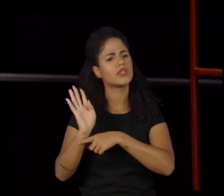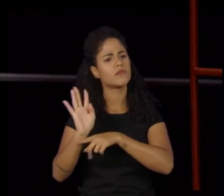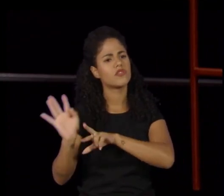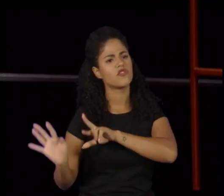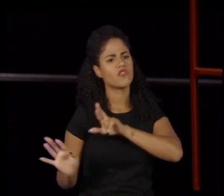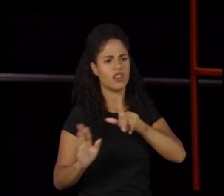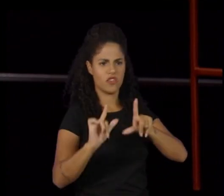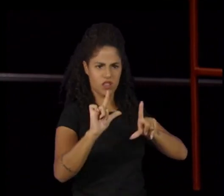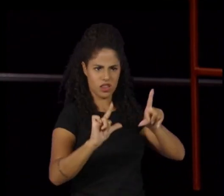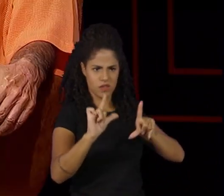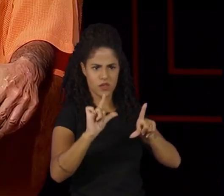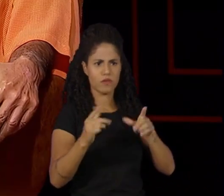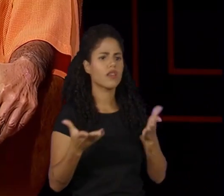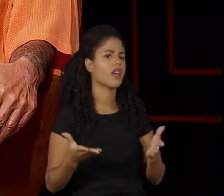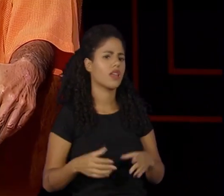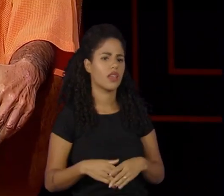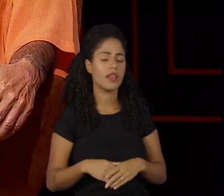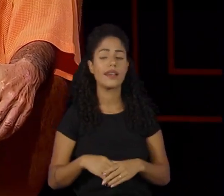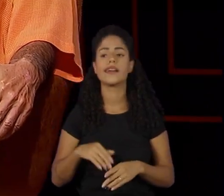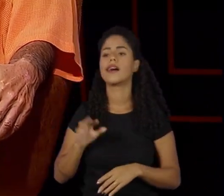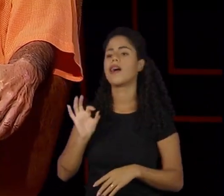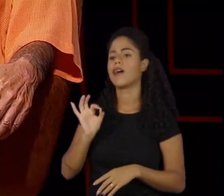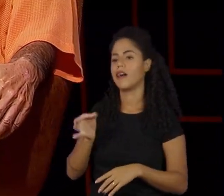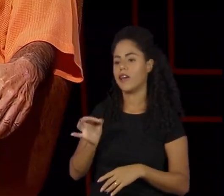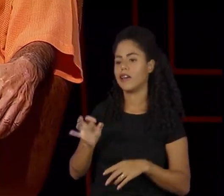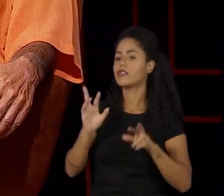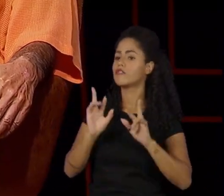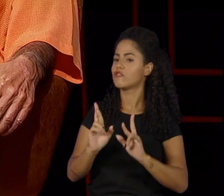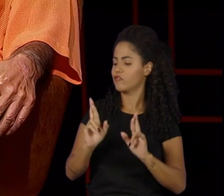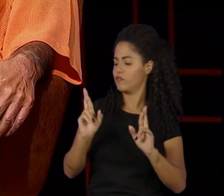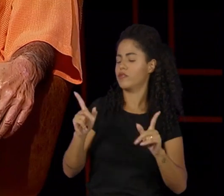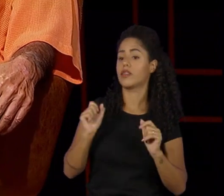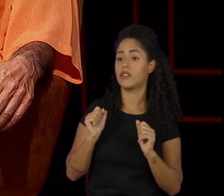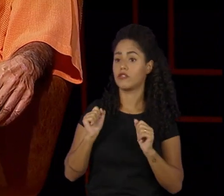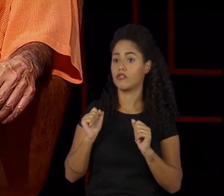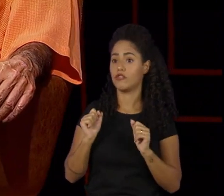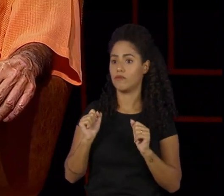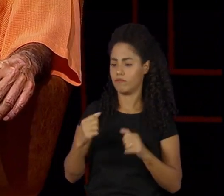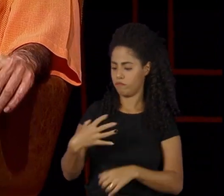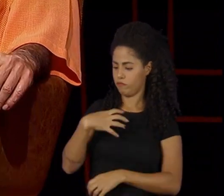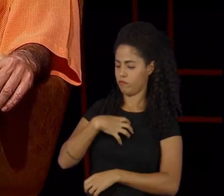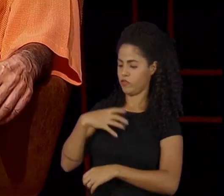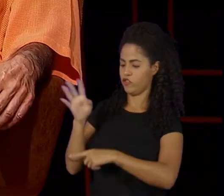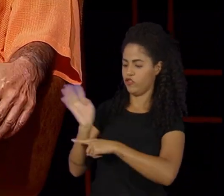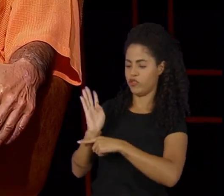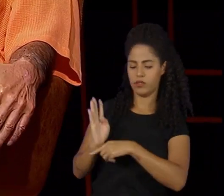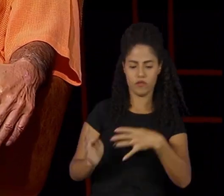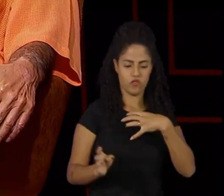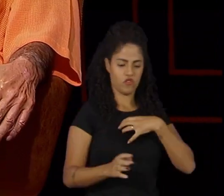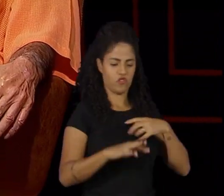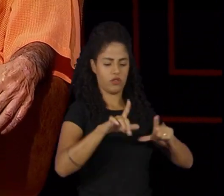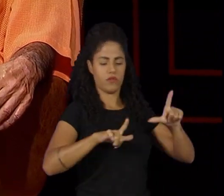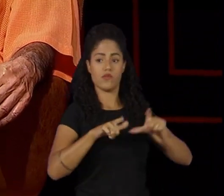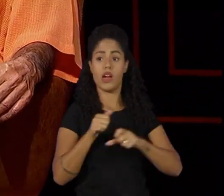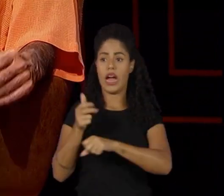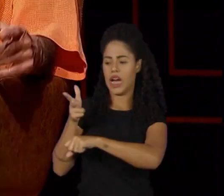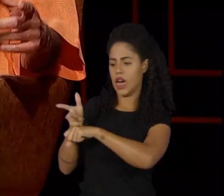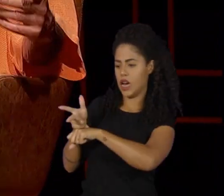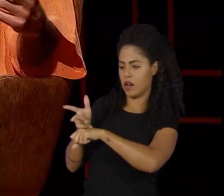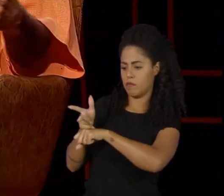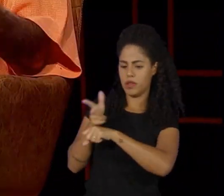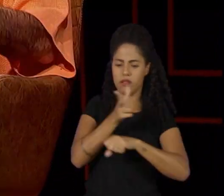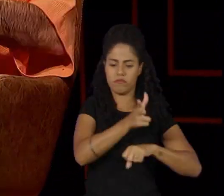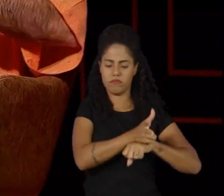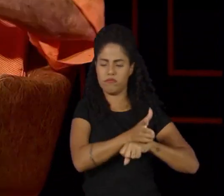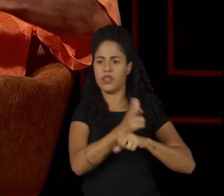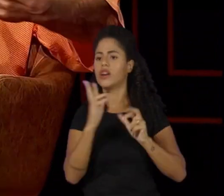e do teatro? É, porque é uma outra relação, né? É outra relação com câmera, é outra relação com